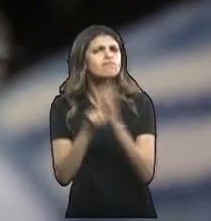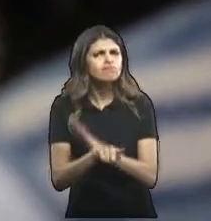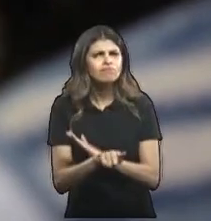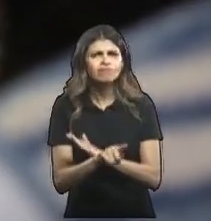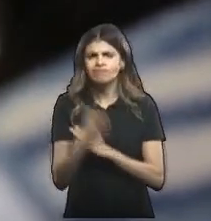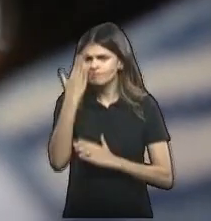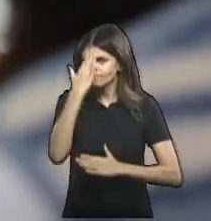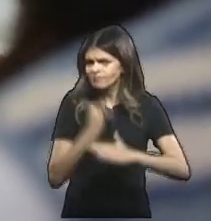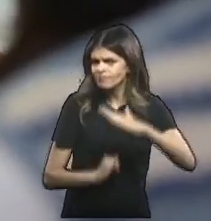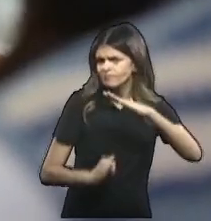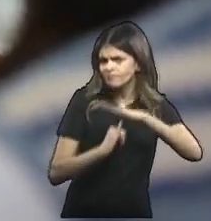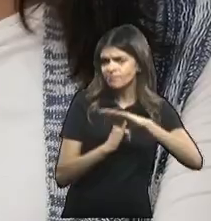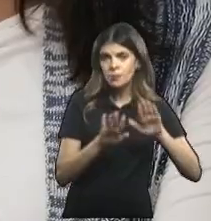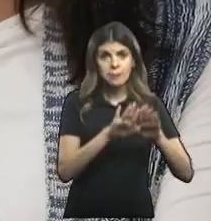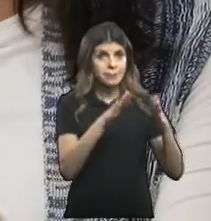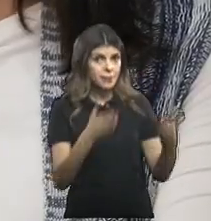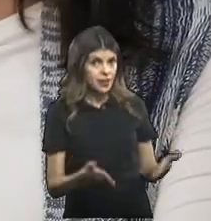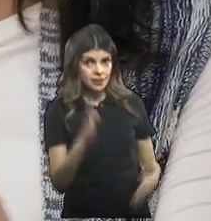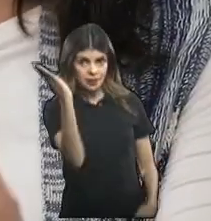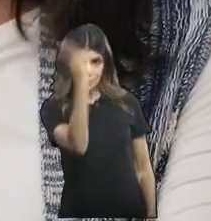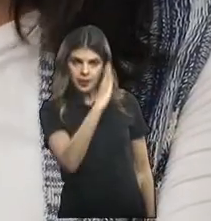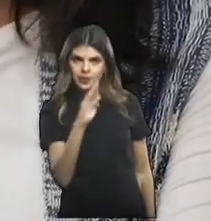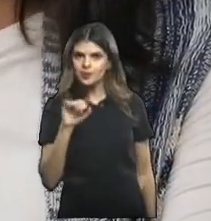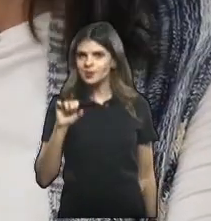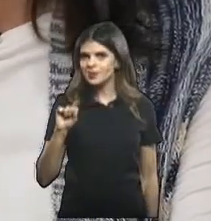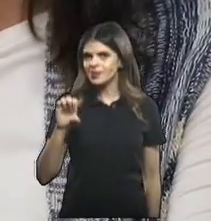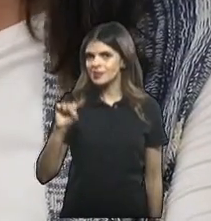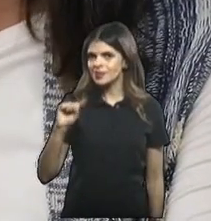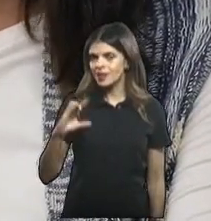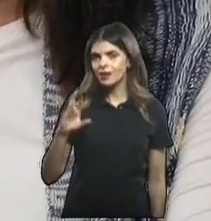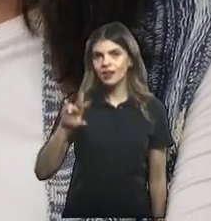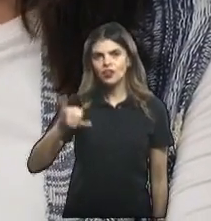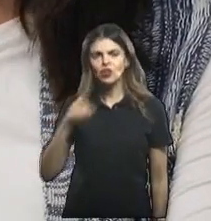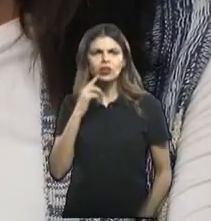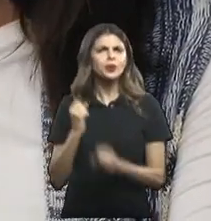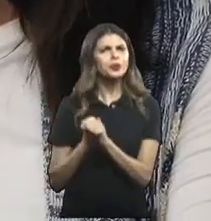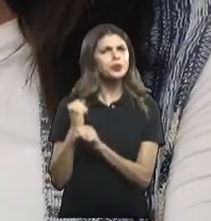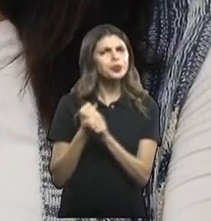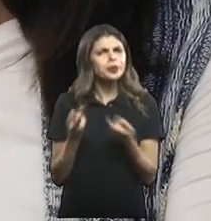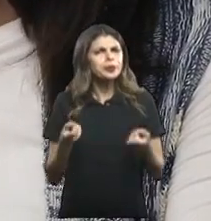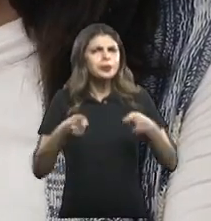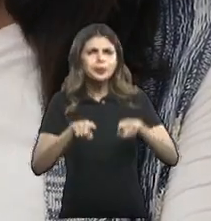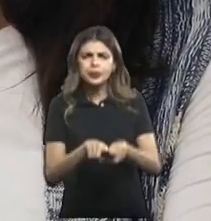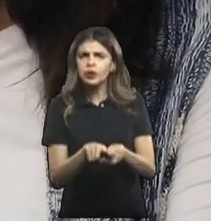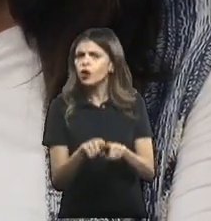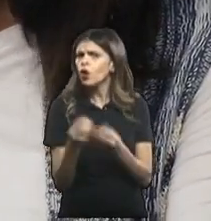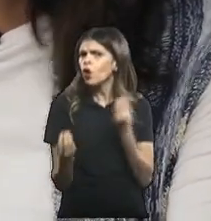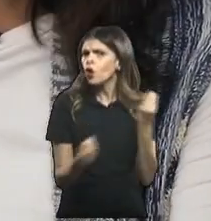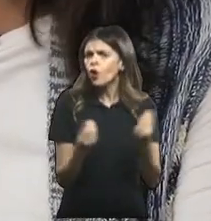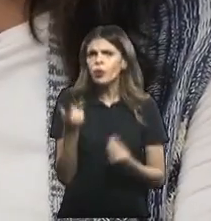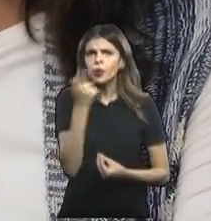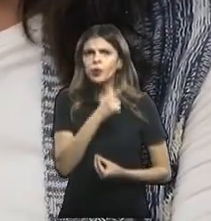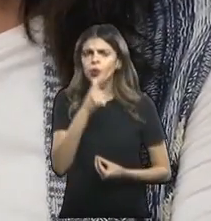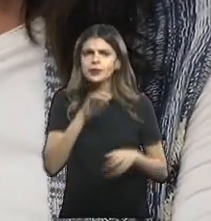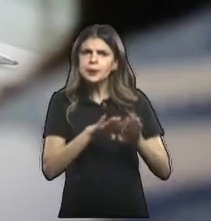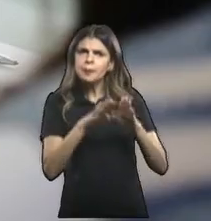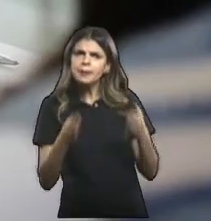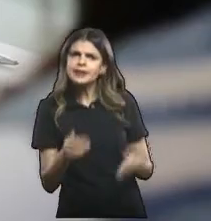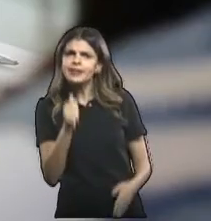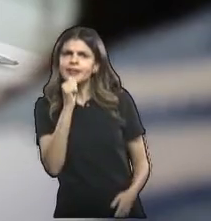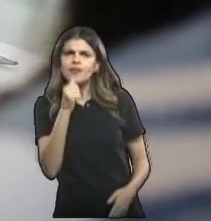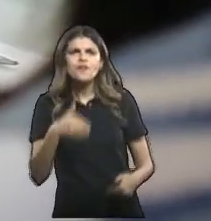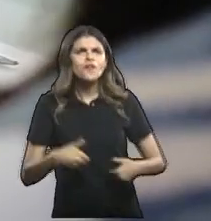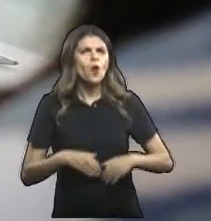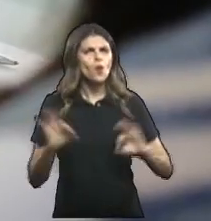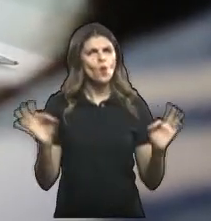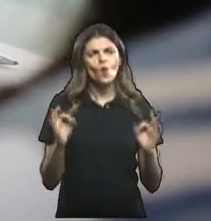o Instituto e o Mesa Brasil Sesc RJ já são parceiros há bastante tempo. Agora, como é poder contar também com o Mesa Sem Fome?